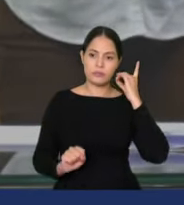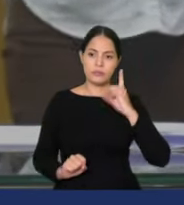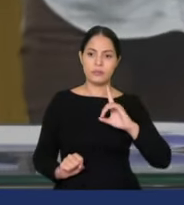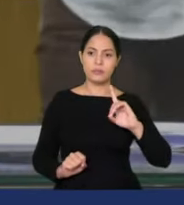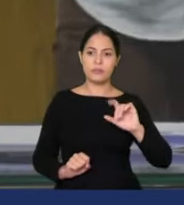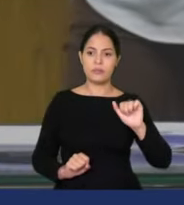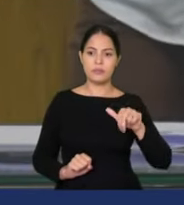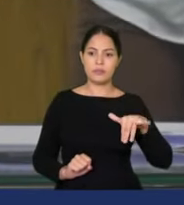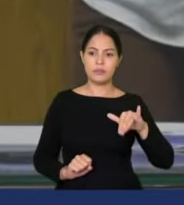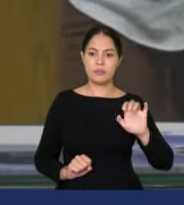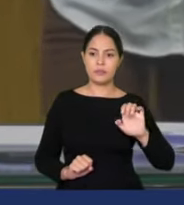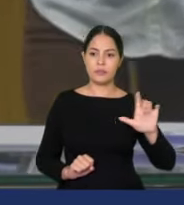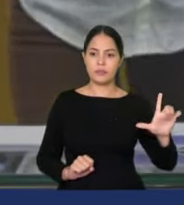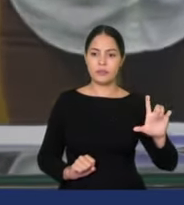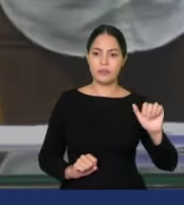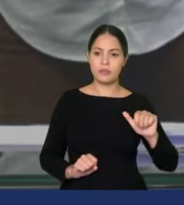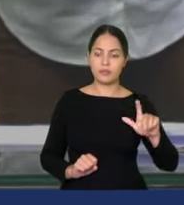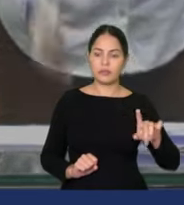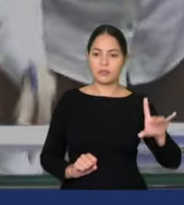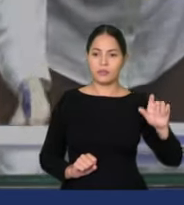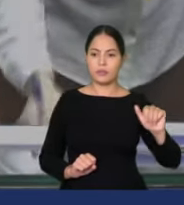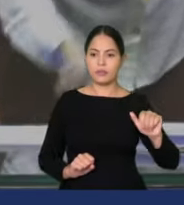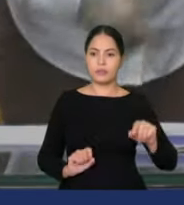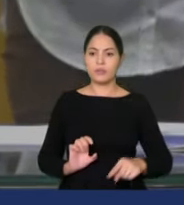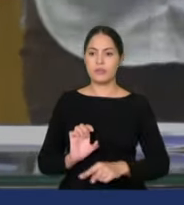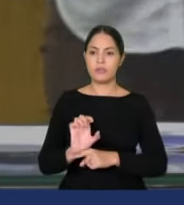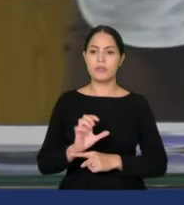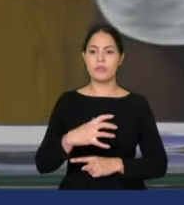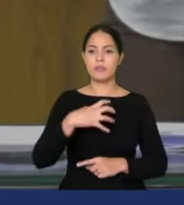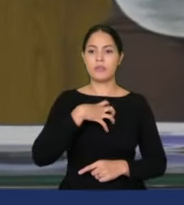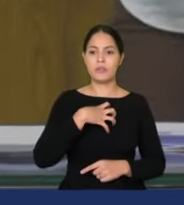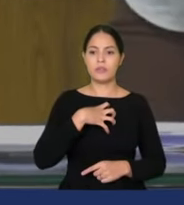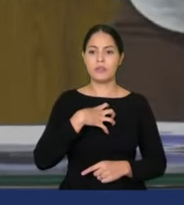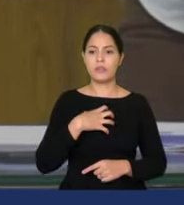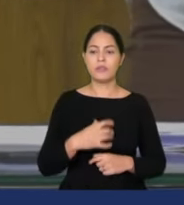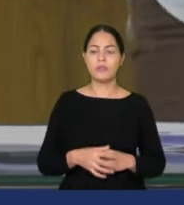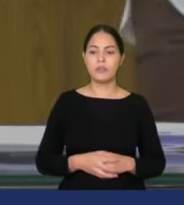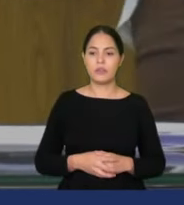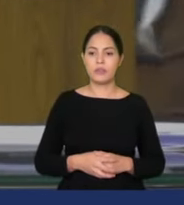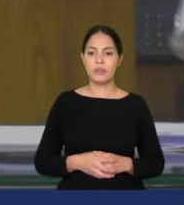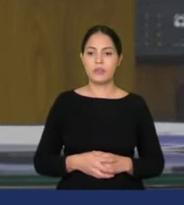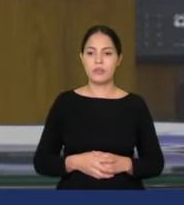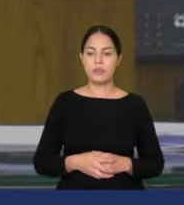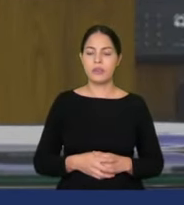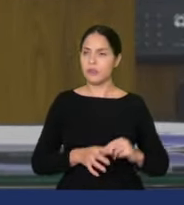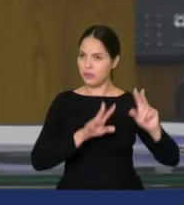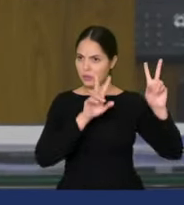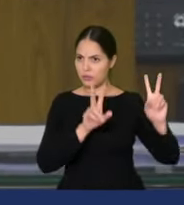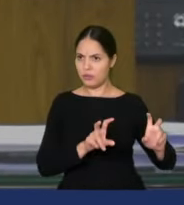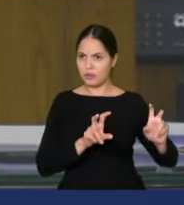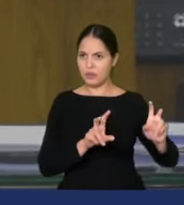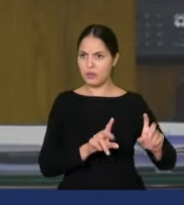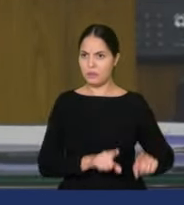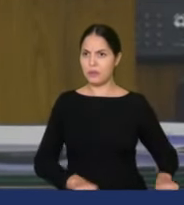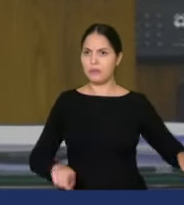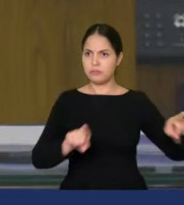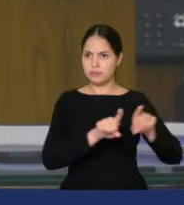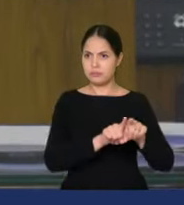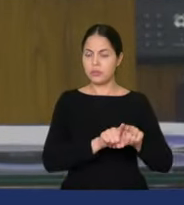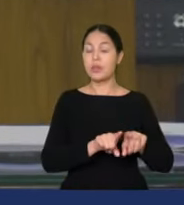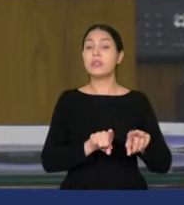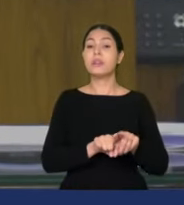também da Bahia, que tem ligação muito grande com o tema. E posteriormente também vamos